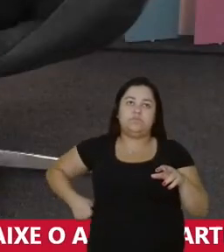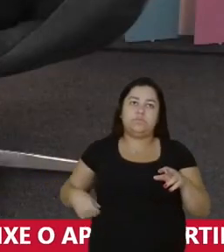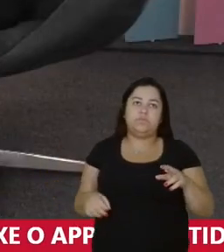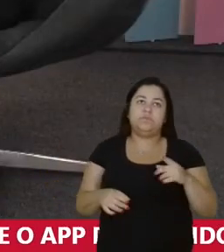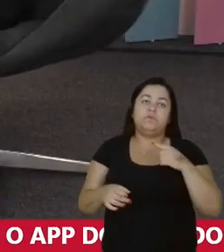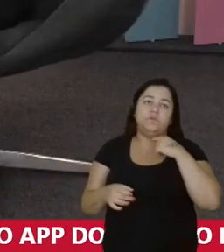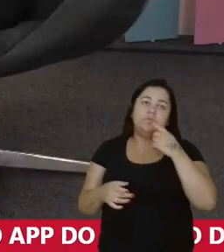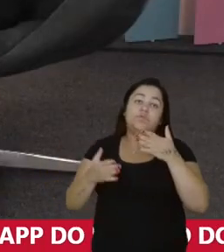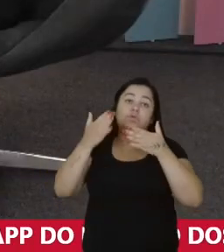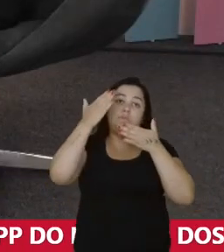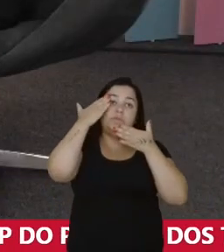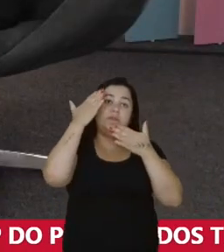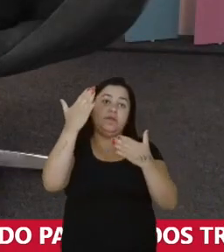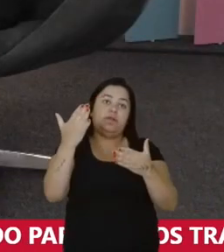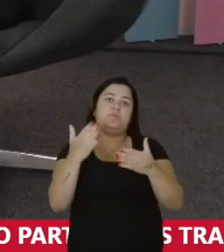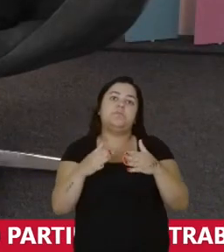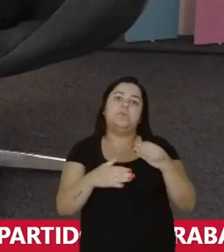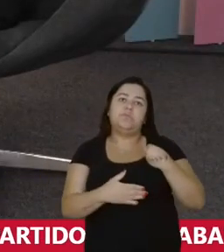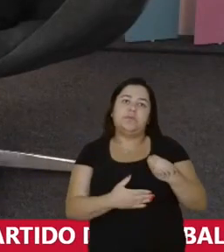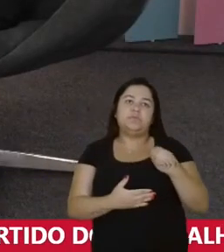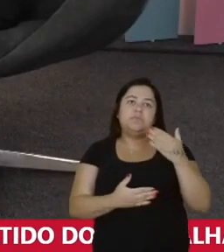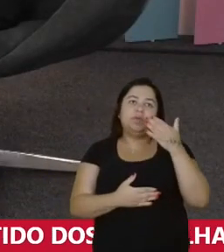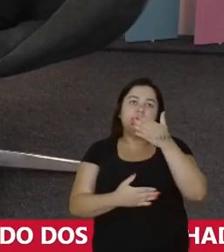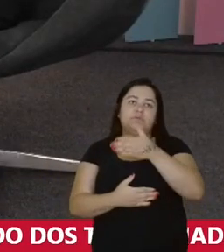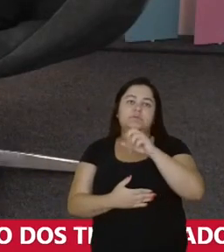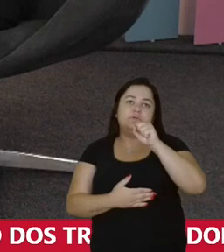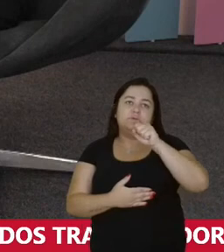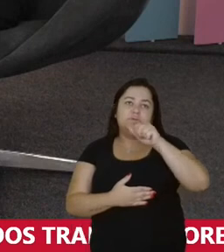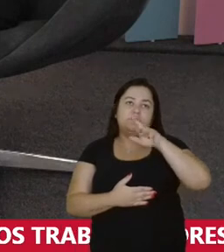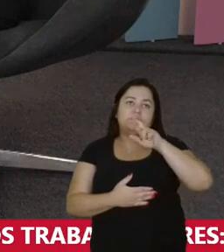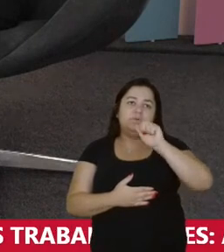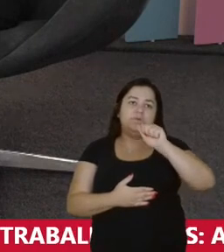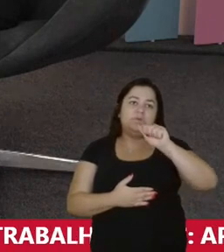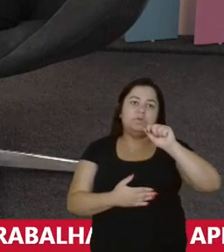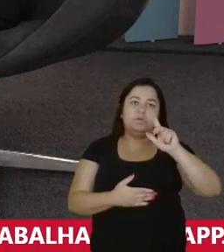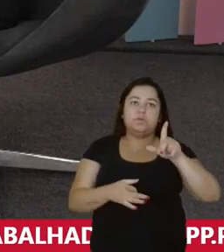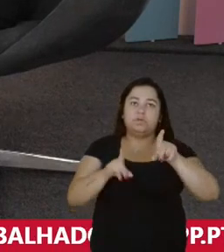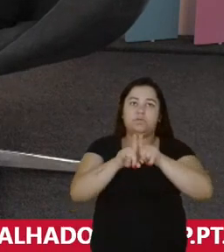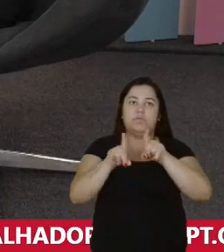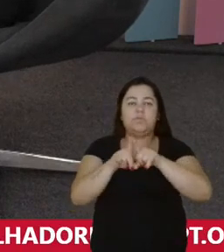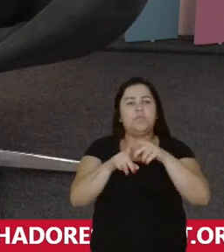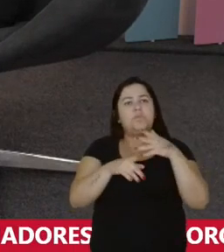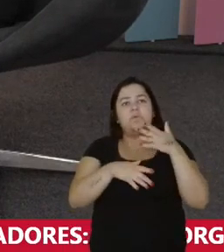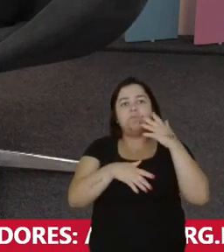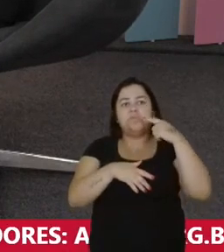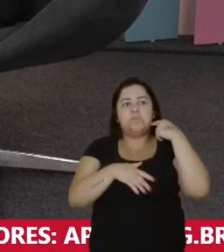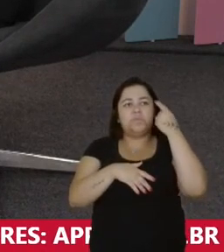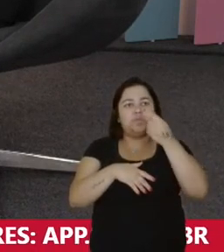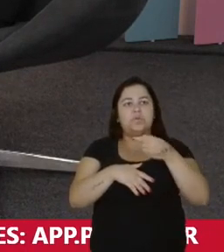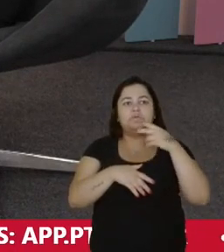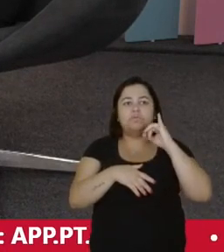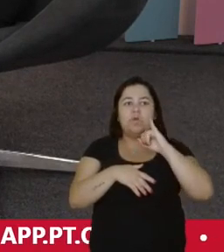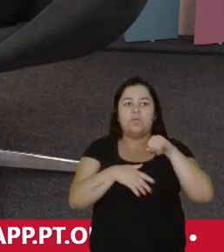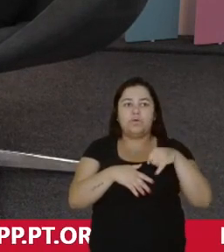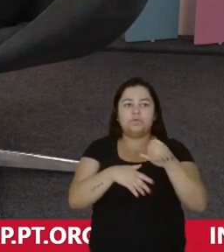Sem dúvida, muito obrigada pela participação, Sara, Amêndoa. Até uma próxima